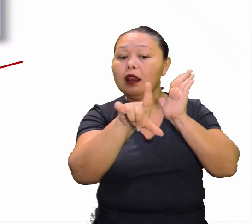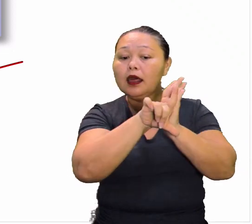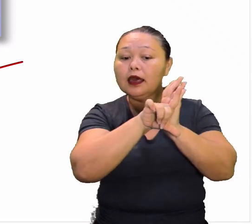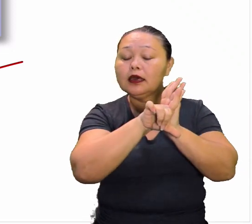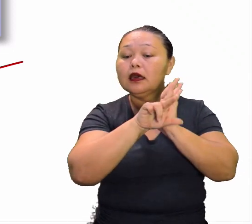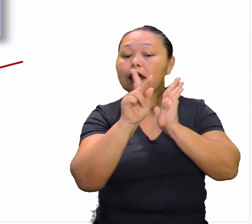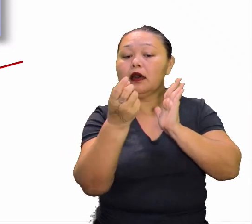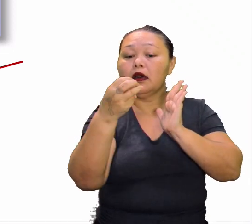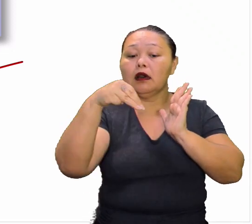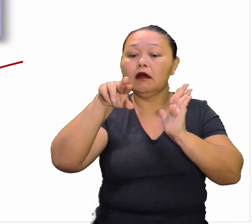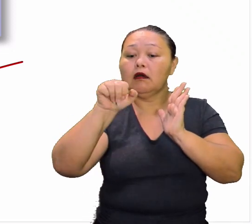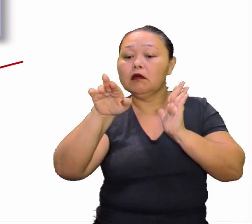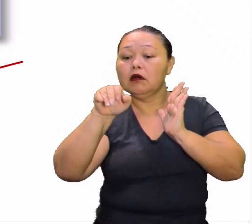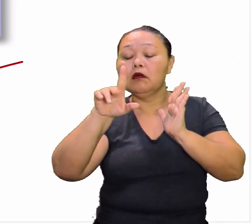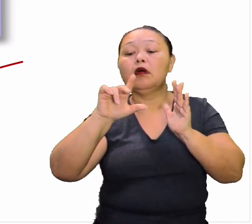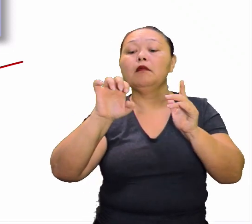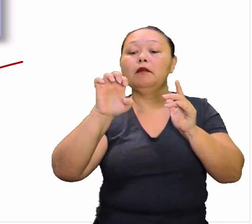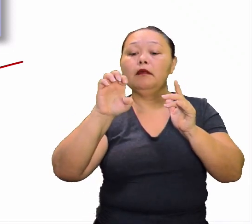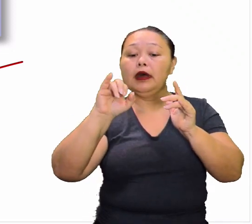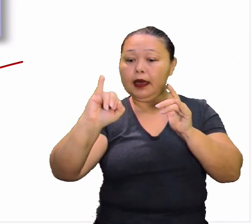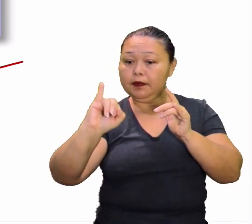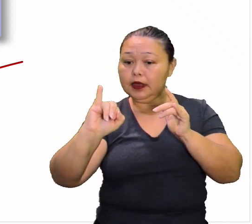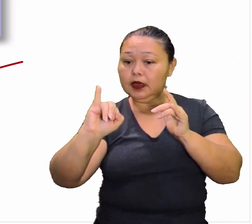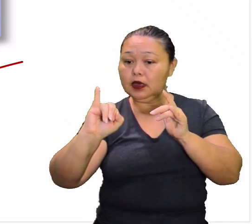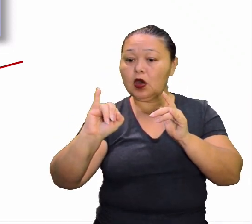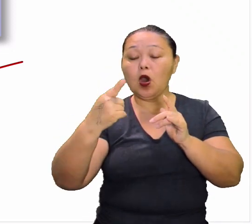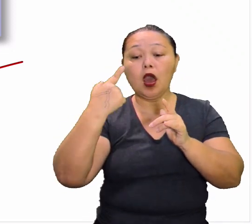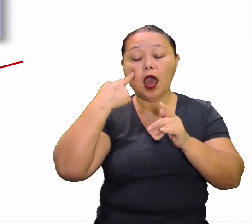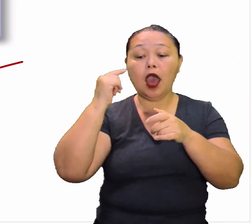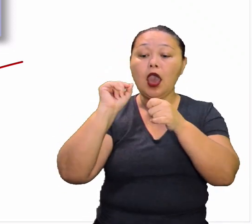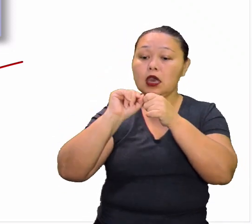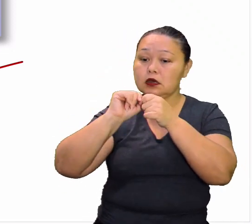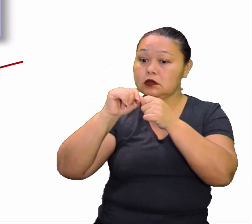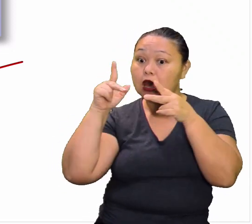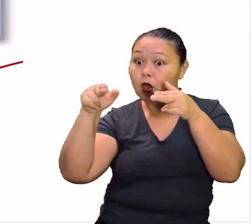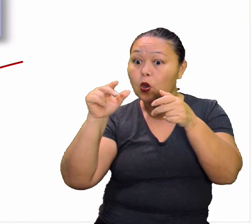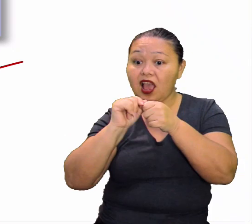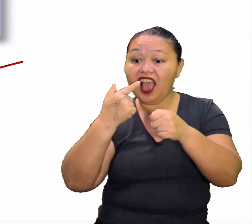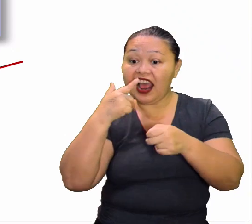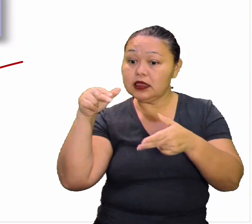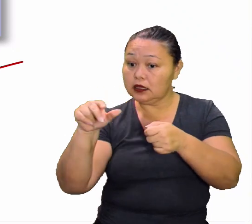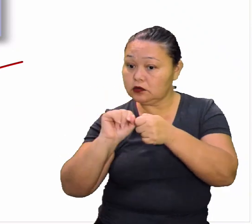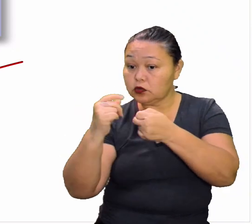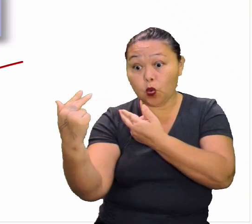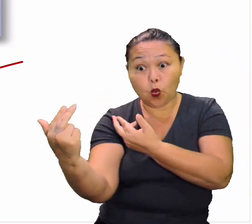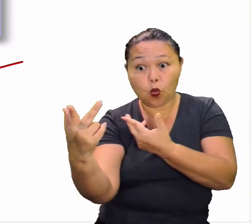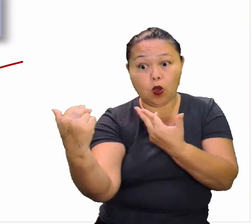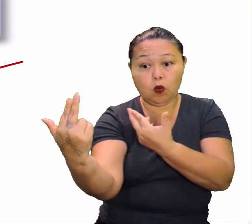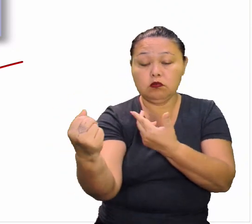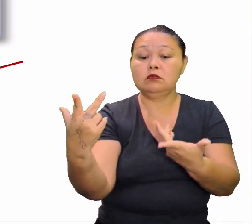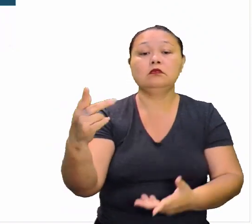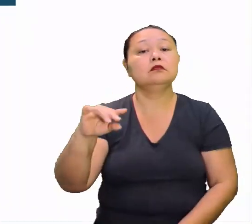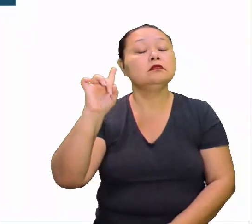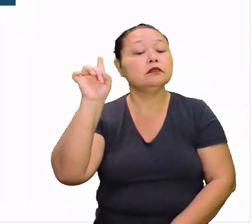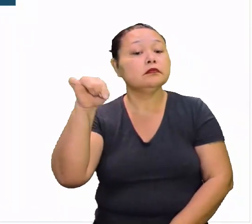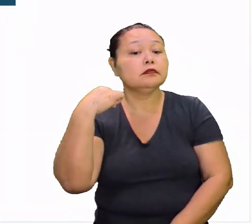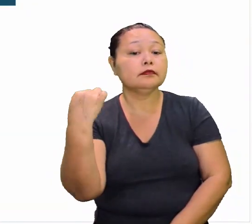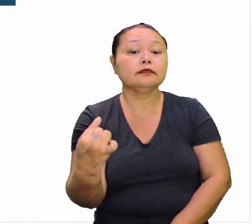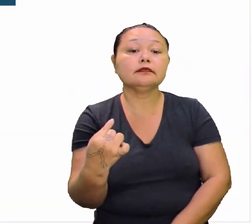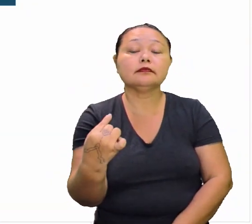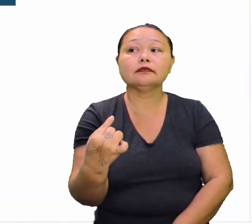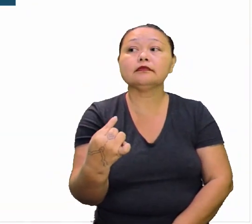famosa lei de Talião, olho por olho e dente por dente, certinho? Então veja